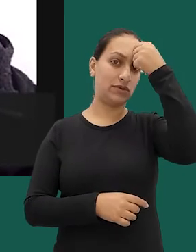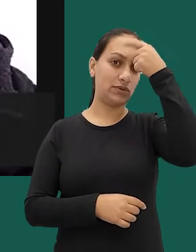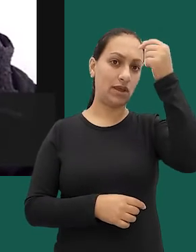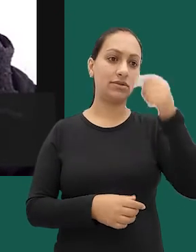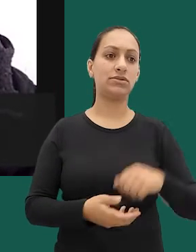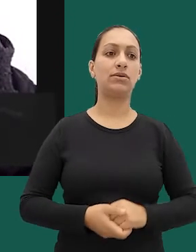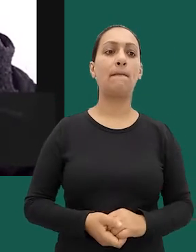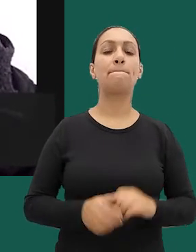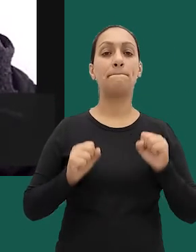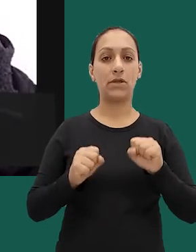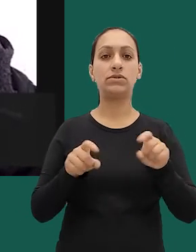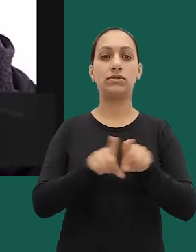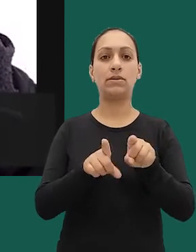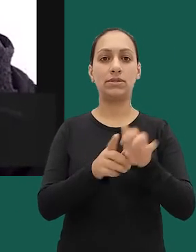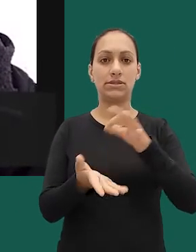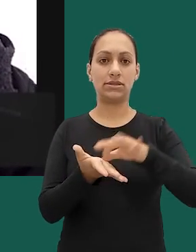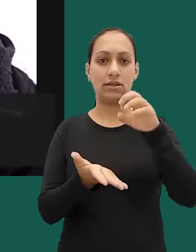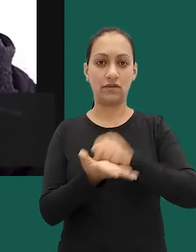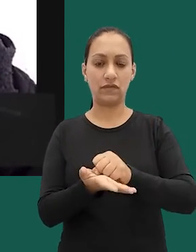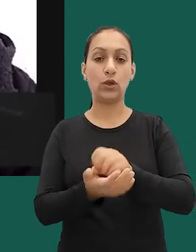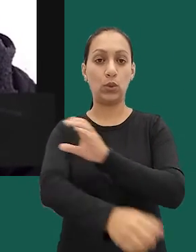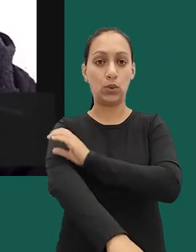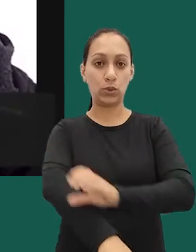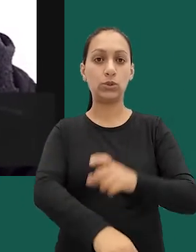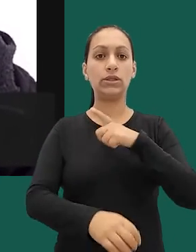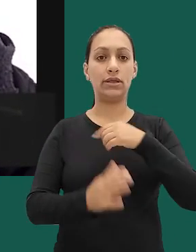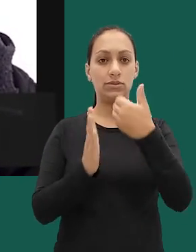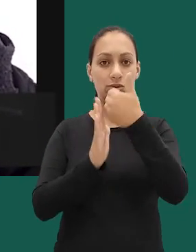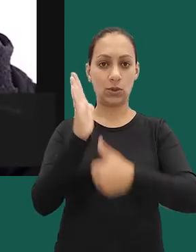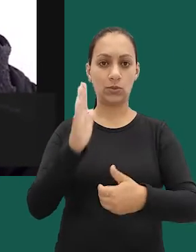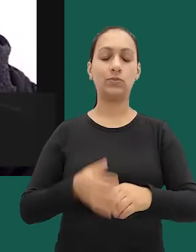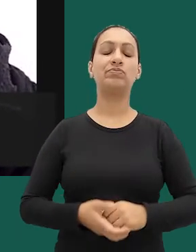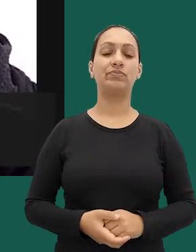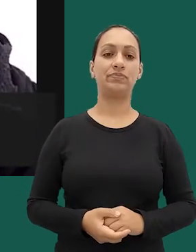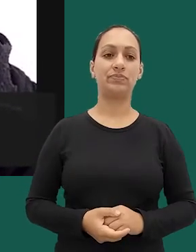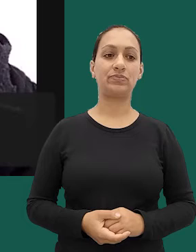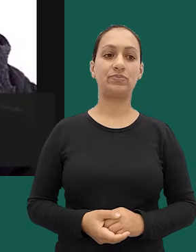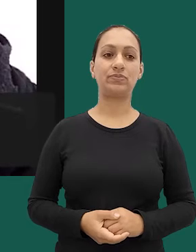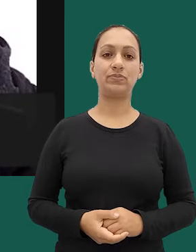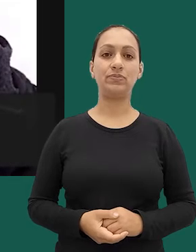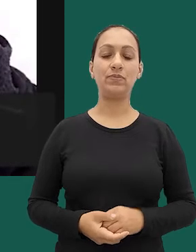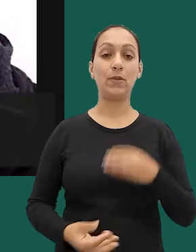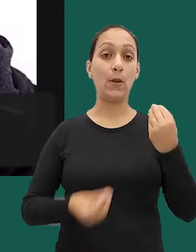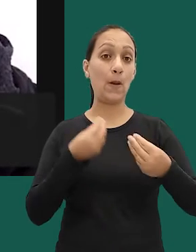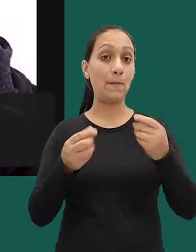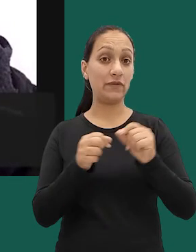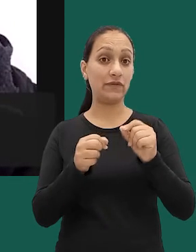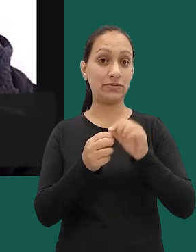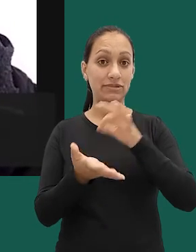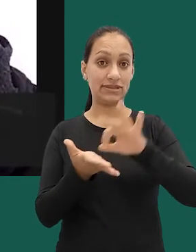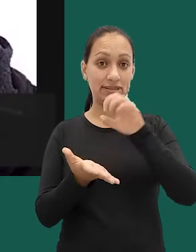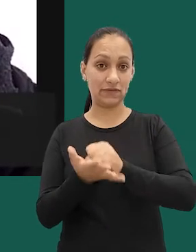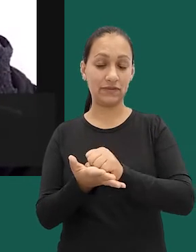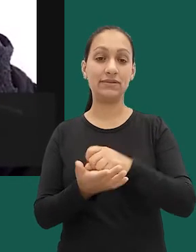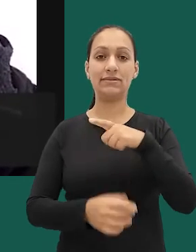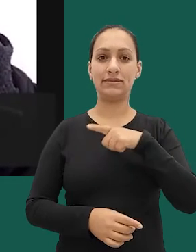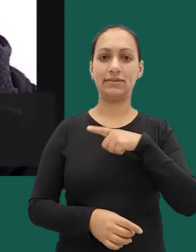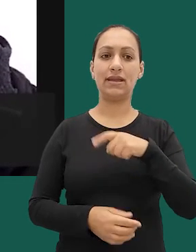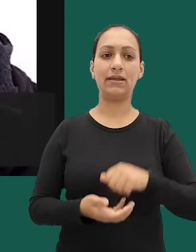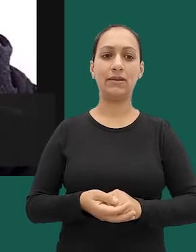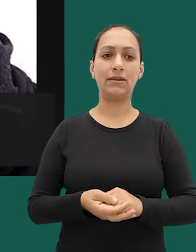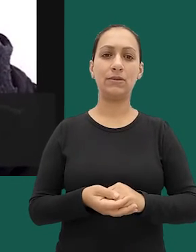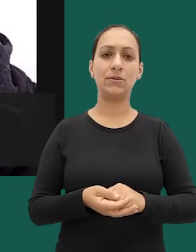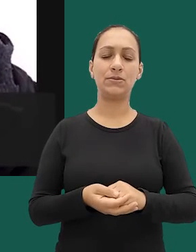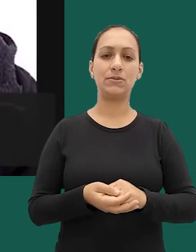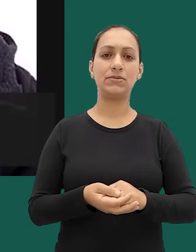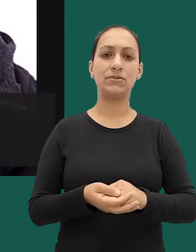universidade, pode também se inscrever no curso, que também vai ter desconto. E como é que se faz para escrever, né? A gente, bem no começo do site, ele